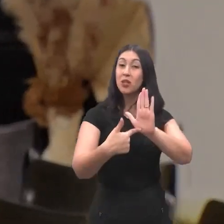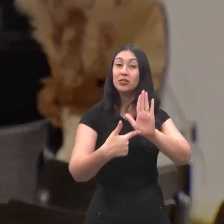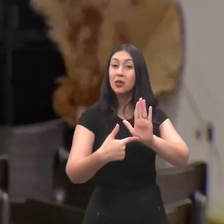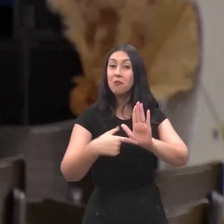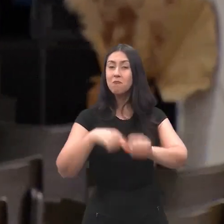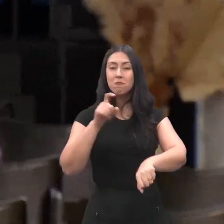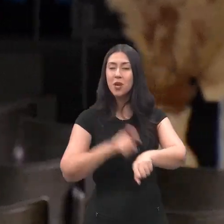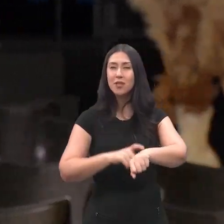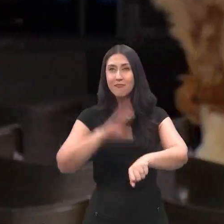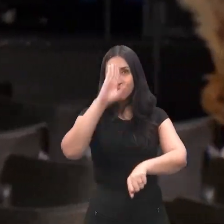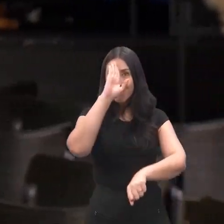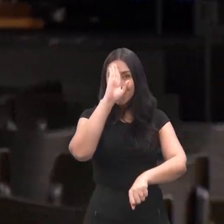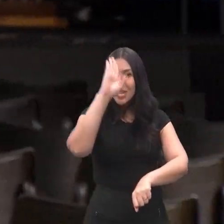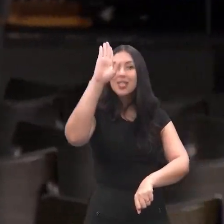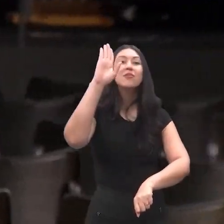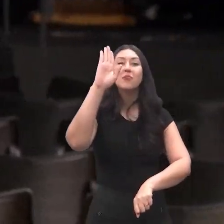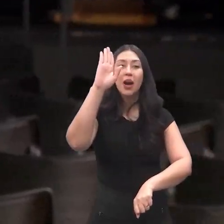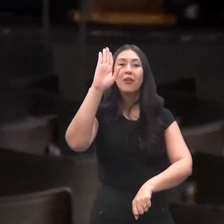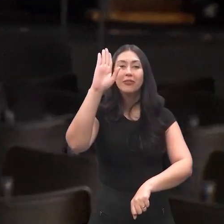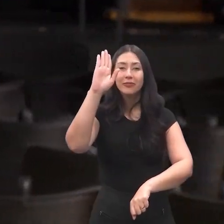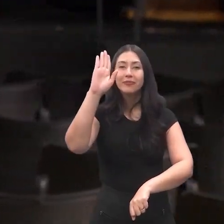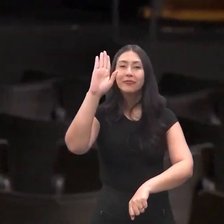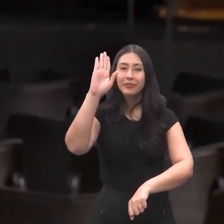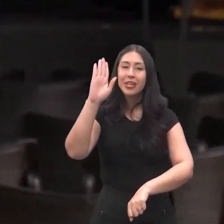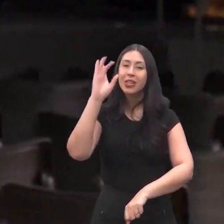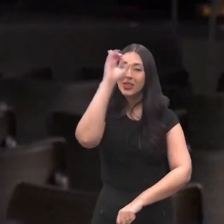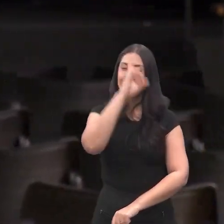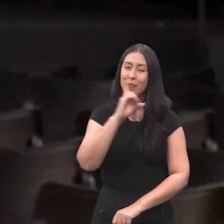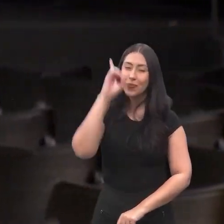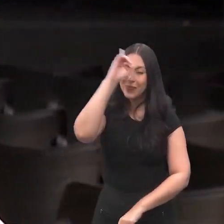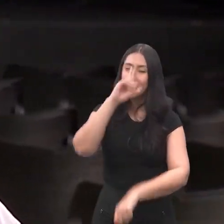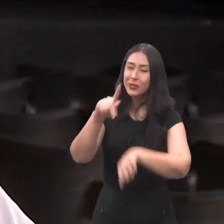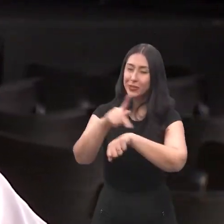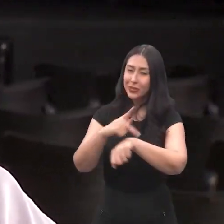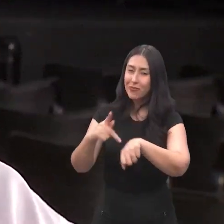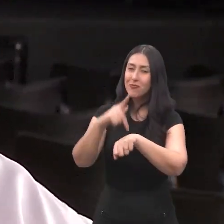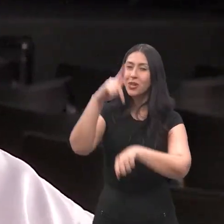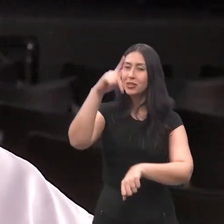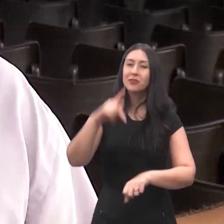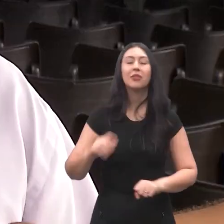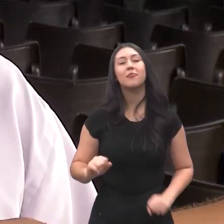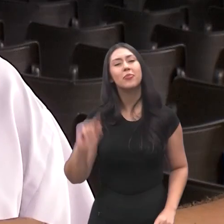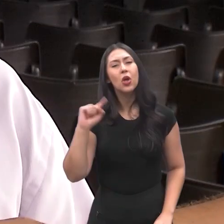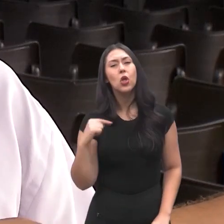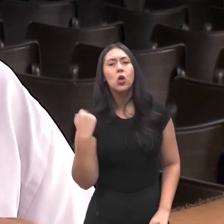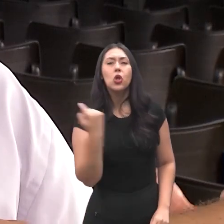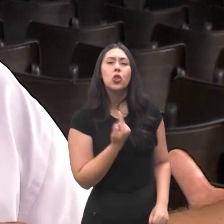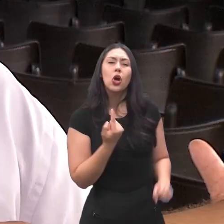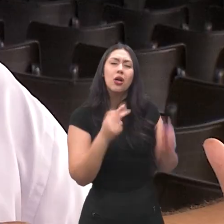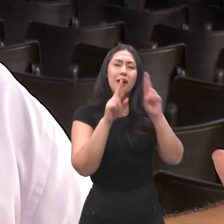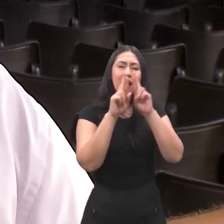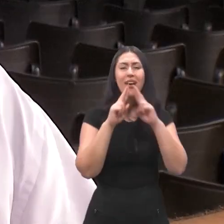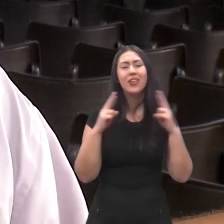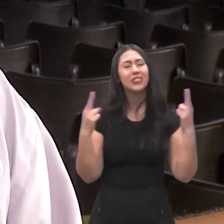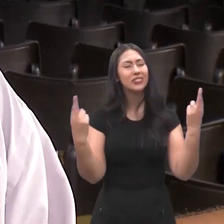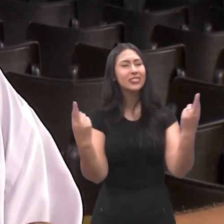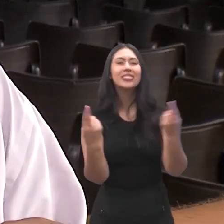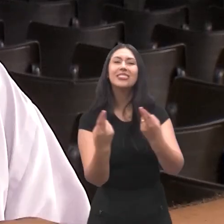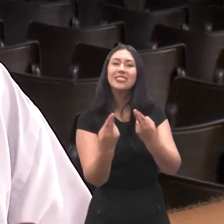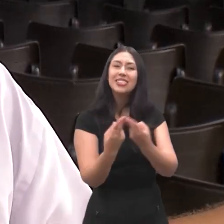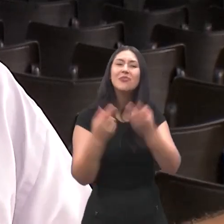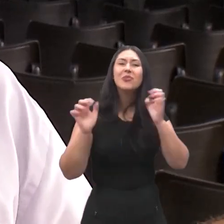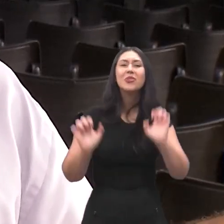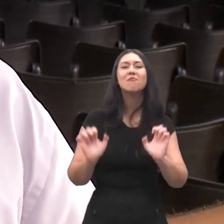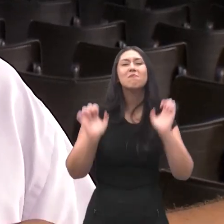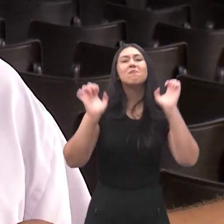que o ponto alto do período também é a celebração do Domingo da Páscoa. Onde a gente reúne toda a igreja, né?